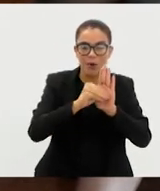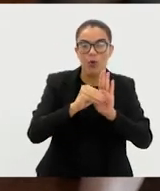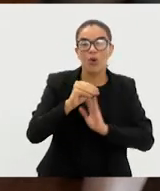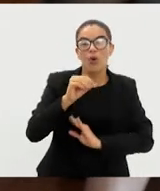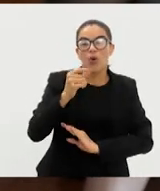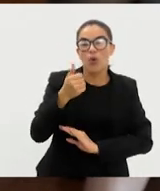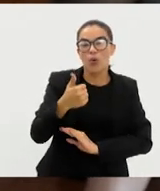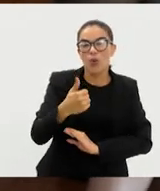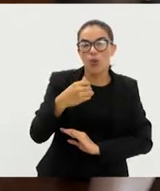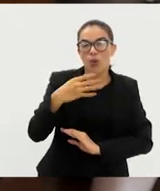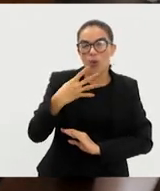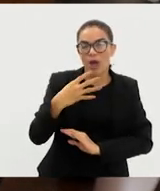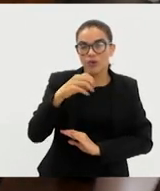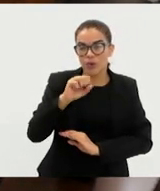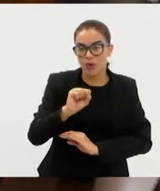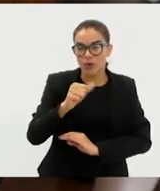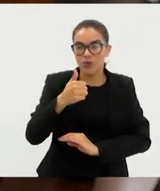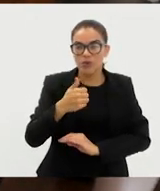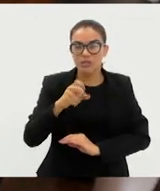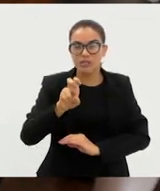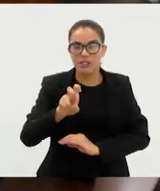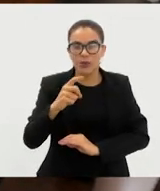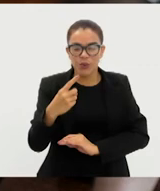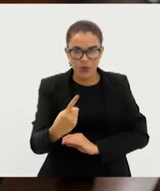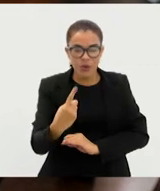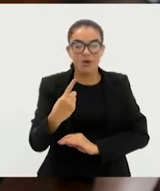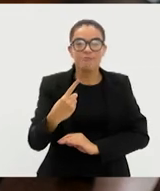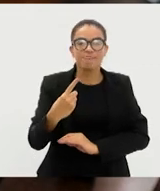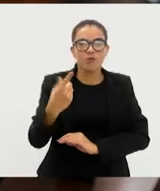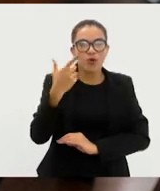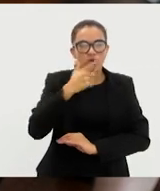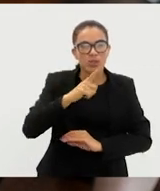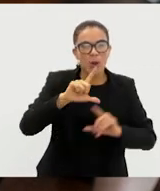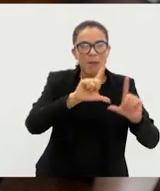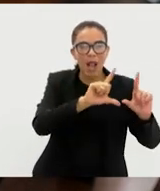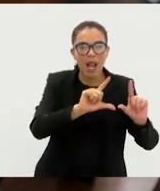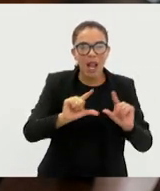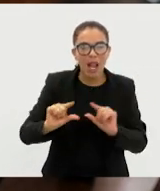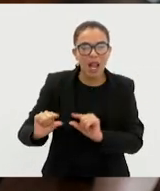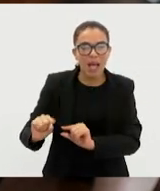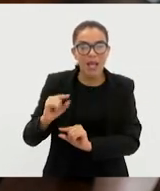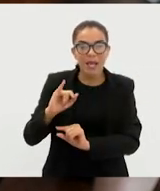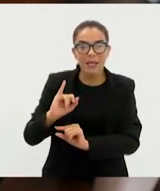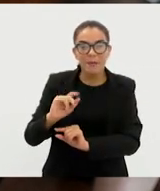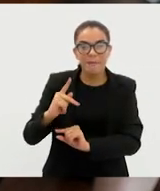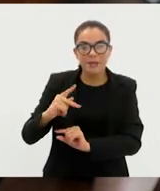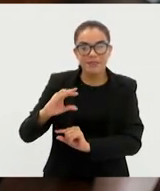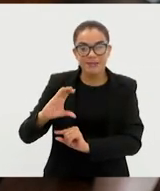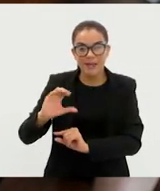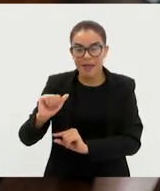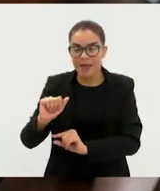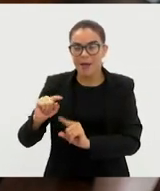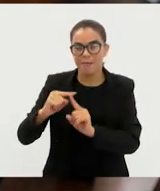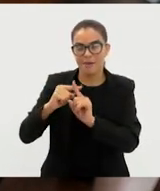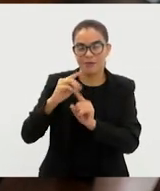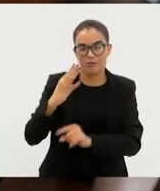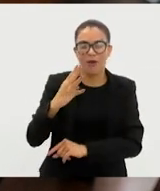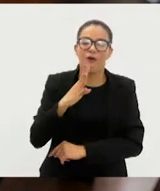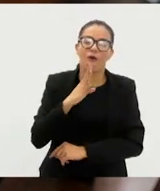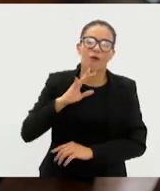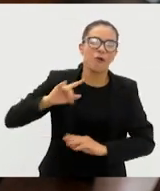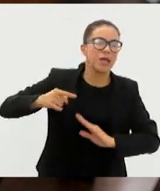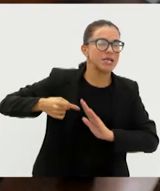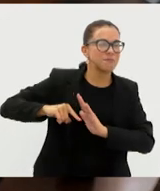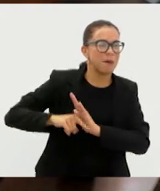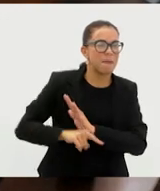148, 151, e reduziu de GPDI mais 6 para IPCA mais 4. Então, ele conhece isso a